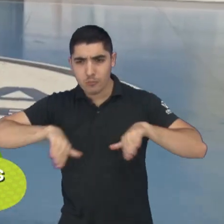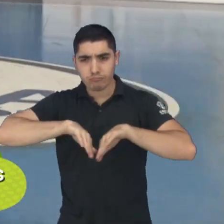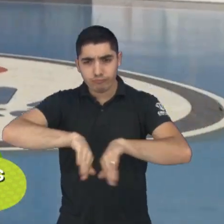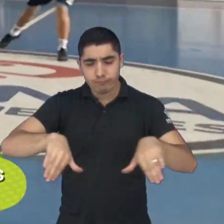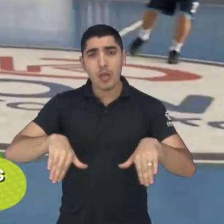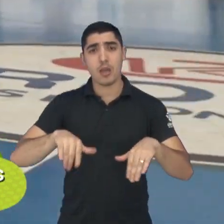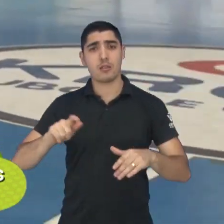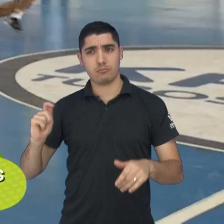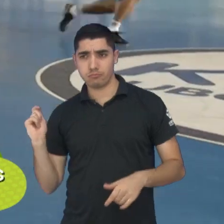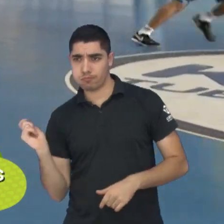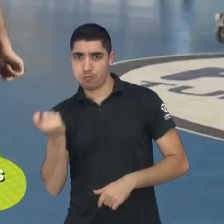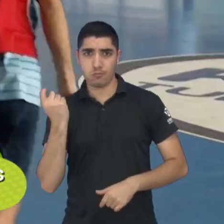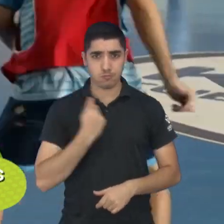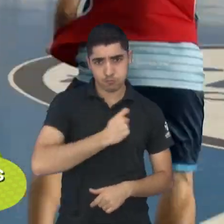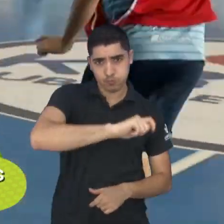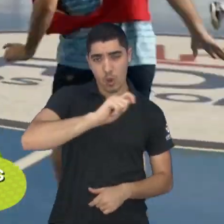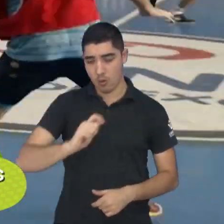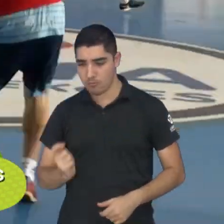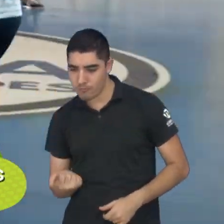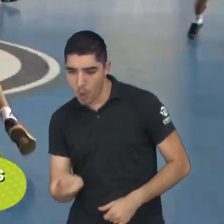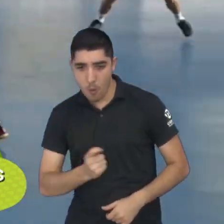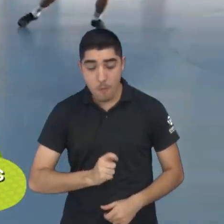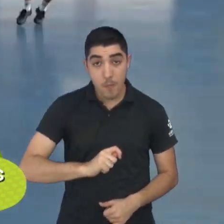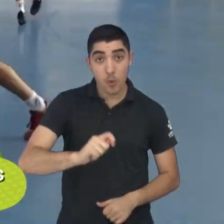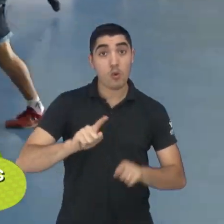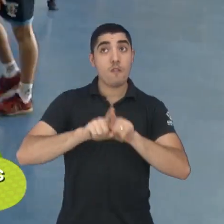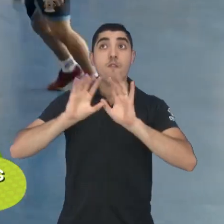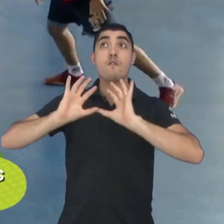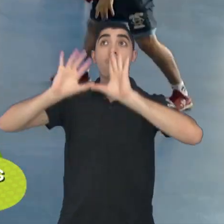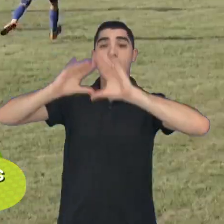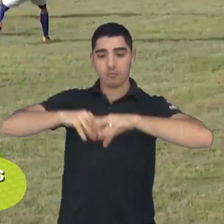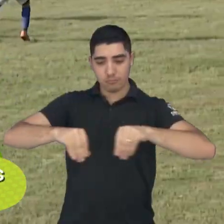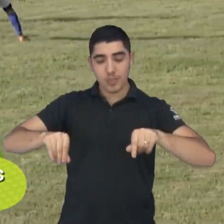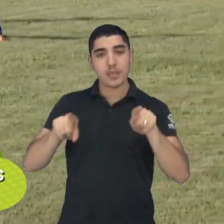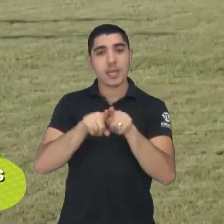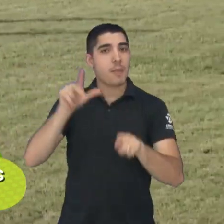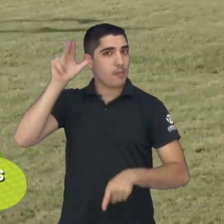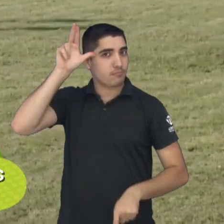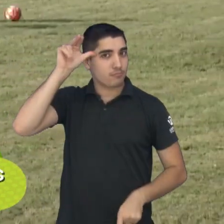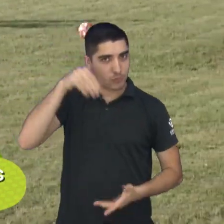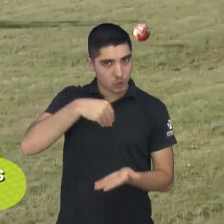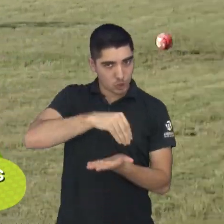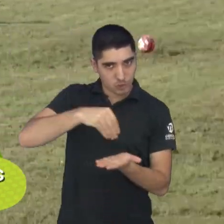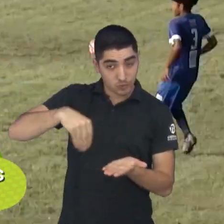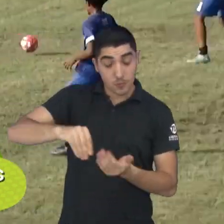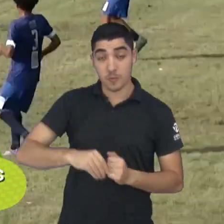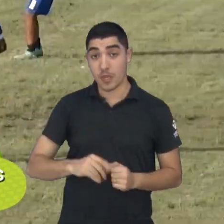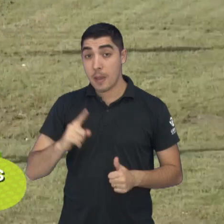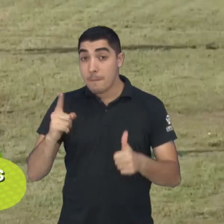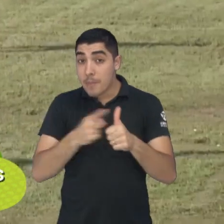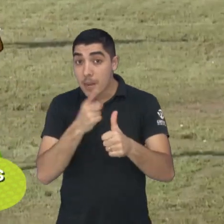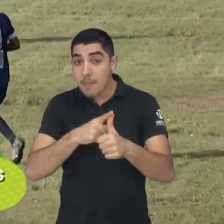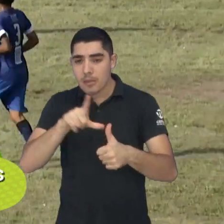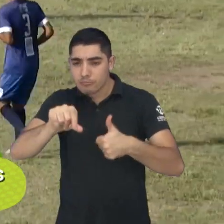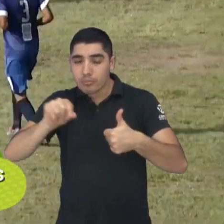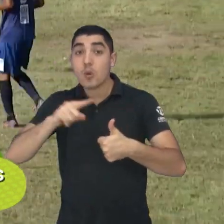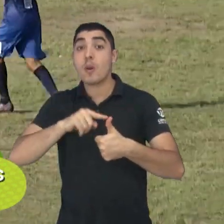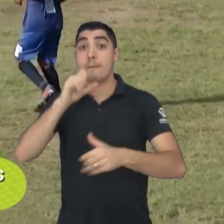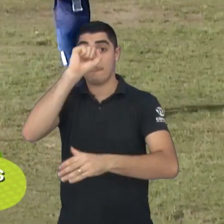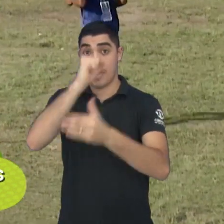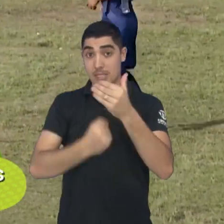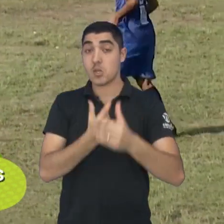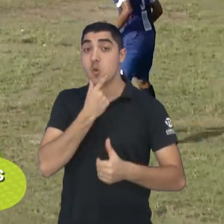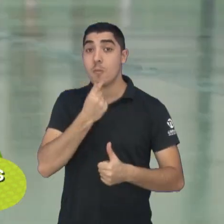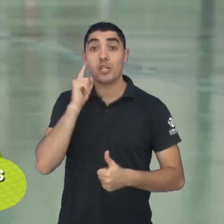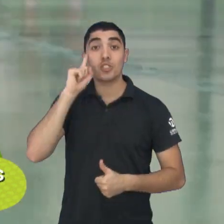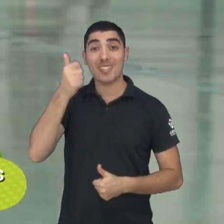de campo, tênis de mesa, vôlei, vôlei de praia e também o xadrez. A primeira seletiva será a do basquete masculino, já no dia 13